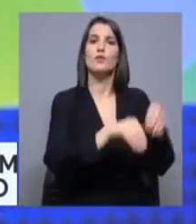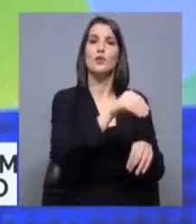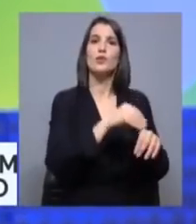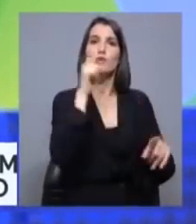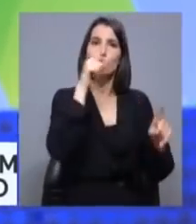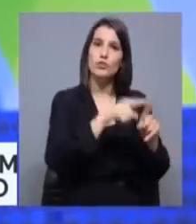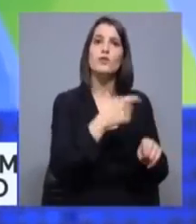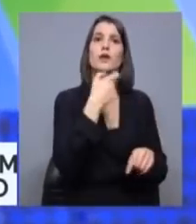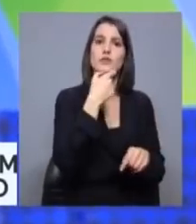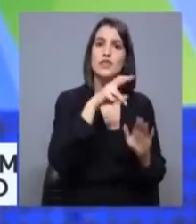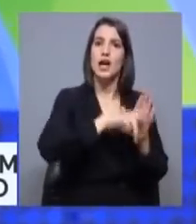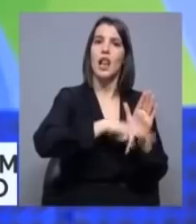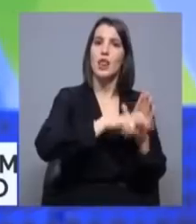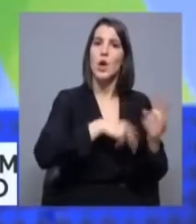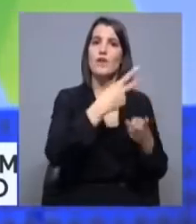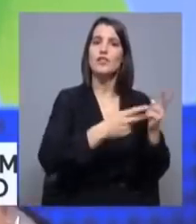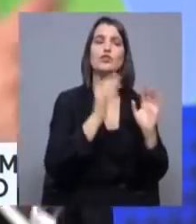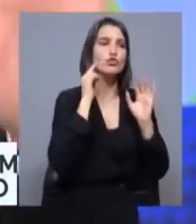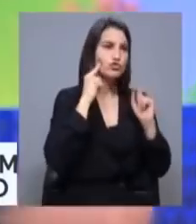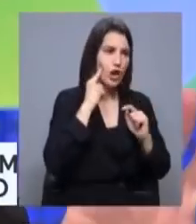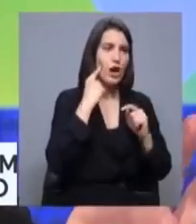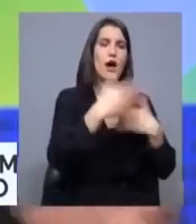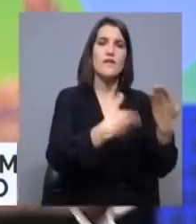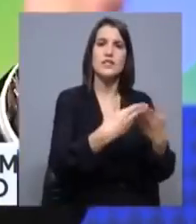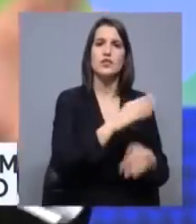quando tivesse um parte